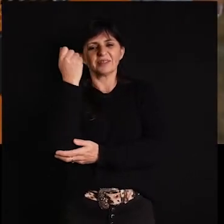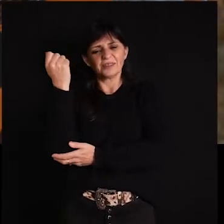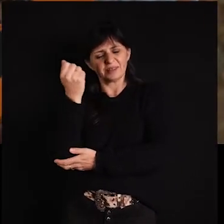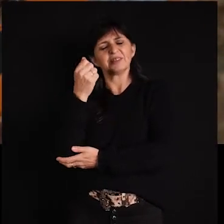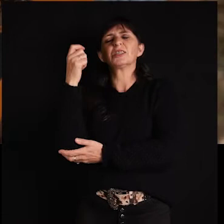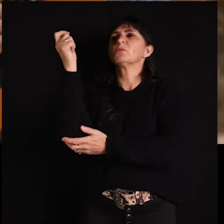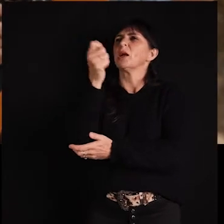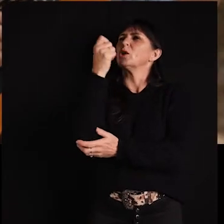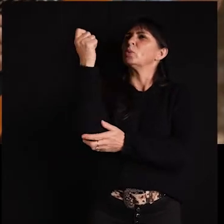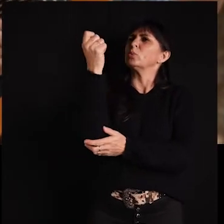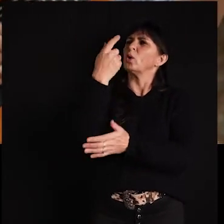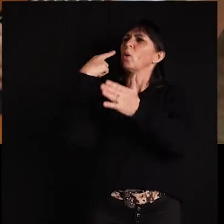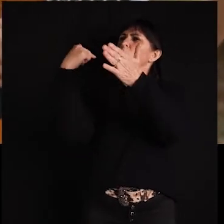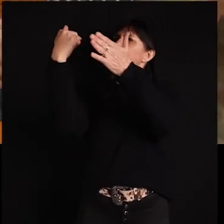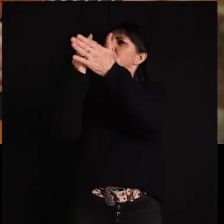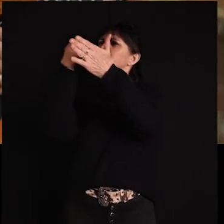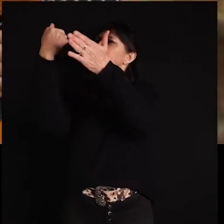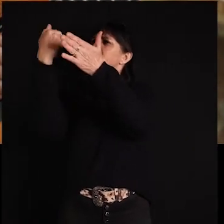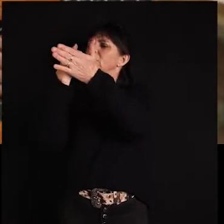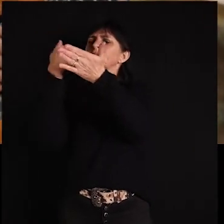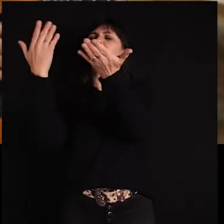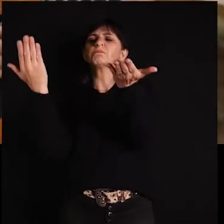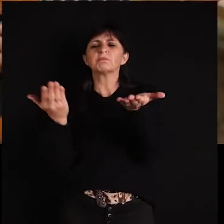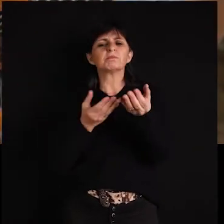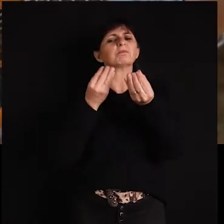O Rio Grande perguntou